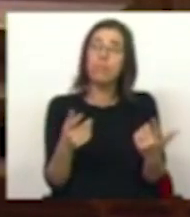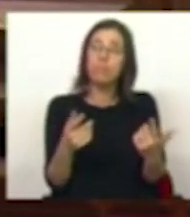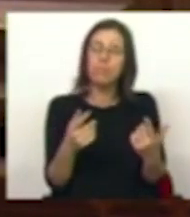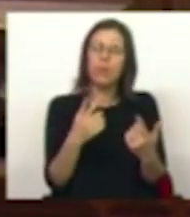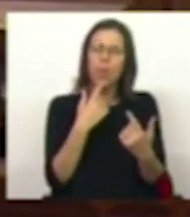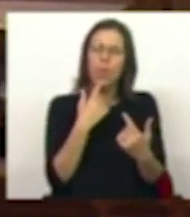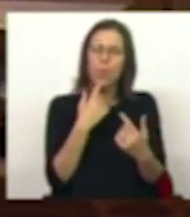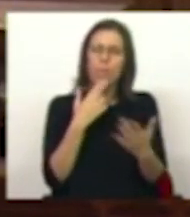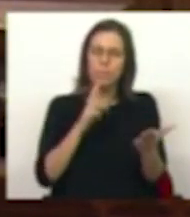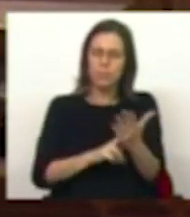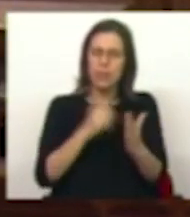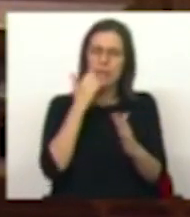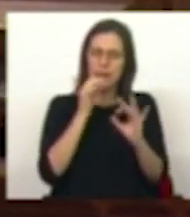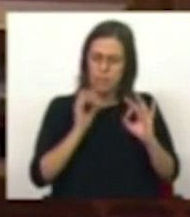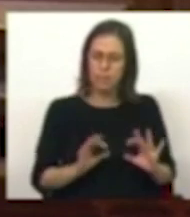são muito sérias.